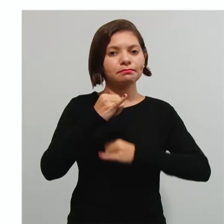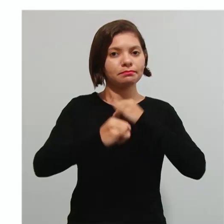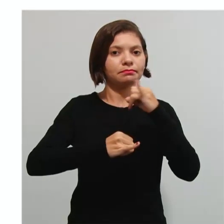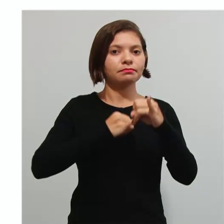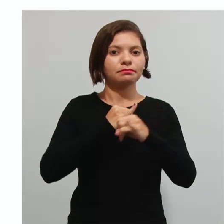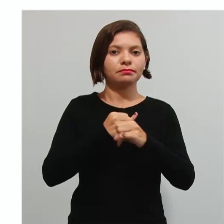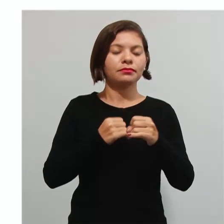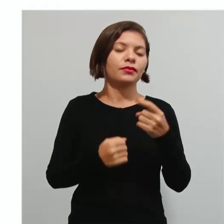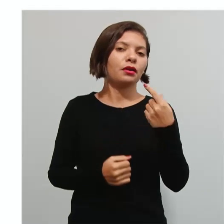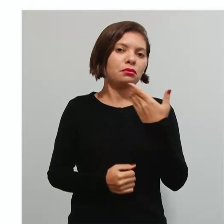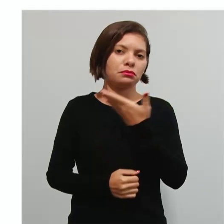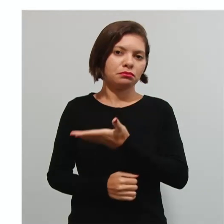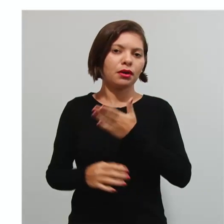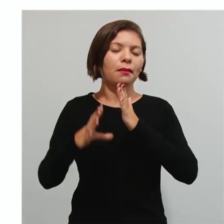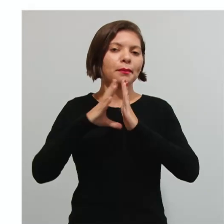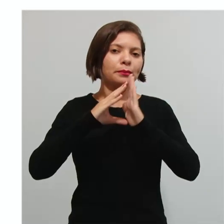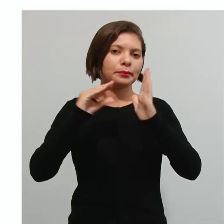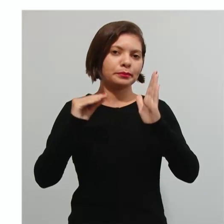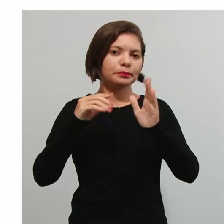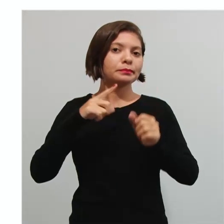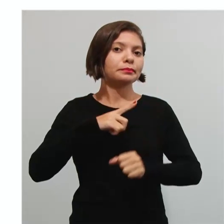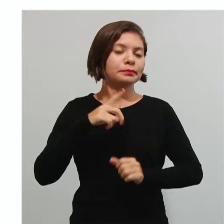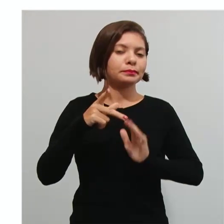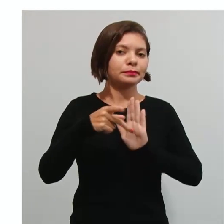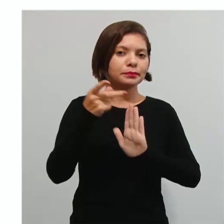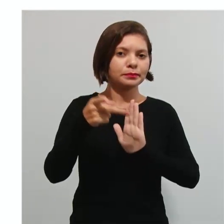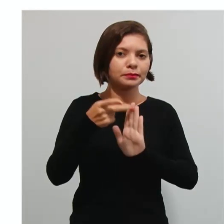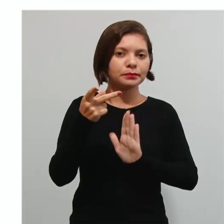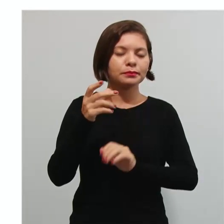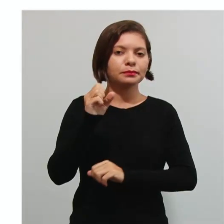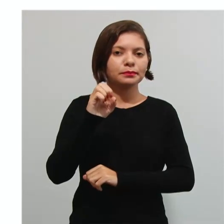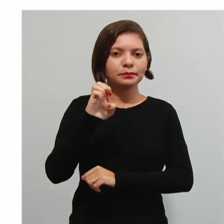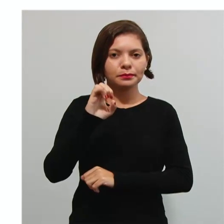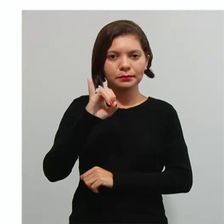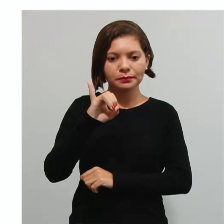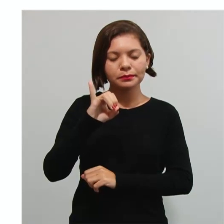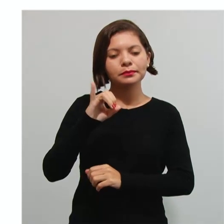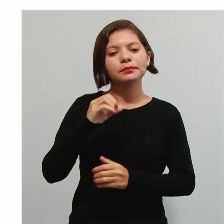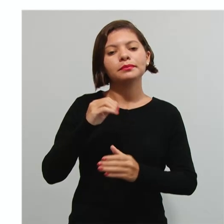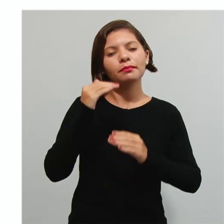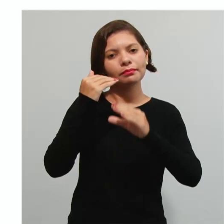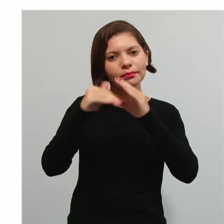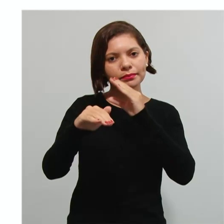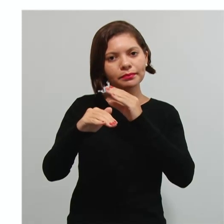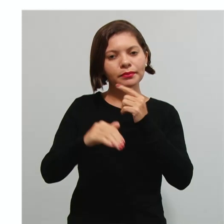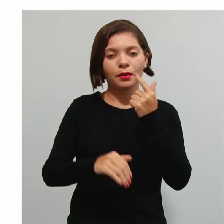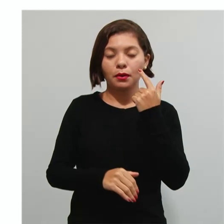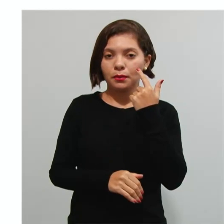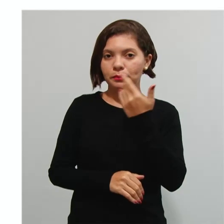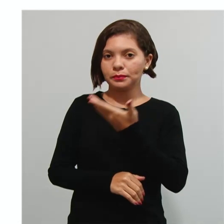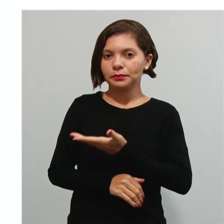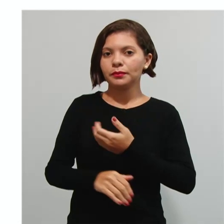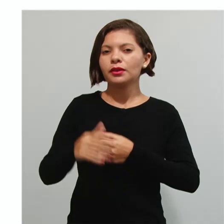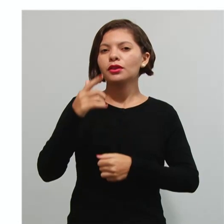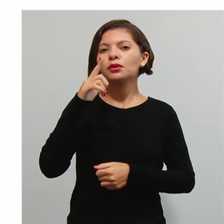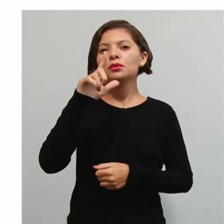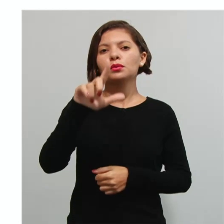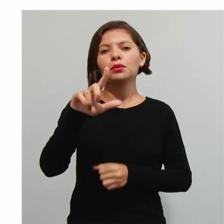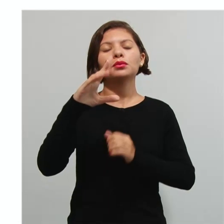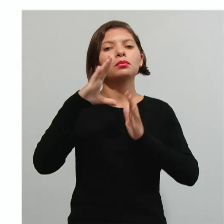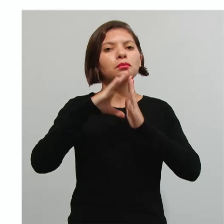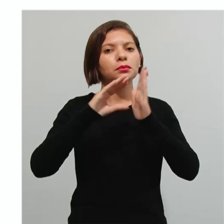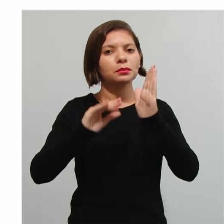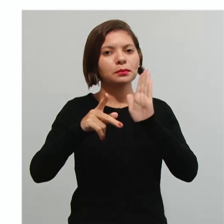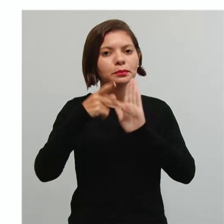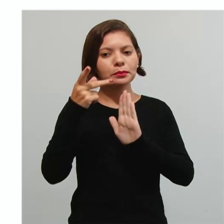é um outro modelo de portaria feito pelo SEI, através do SEI. E aqui tem um outro modelo de portaria,